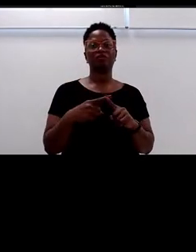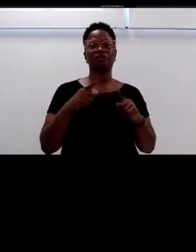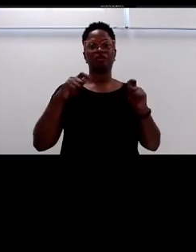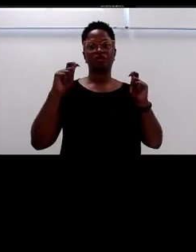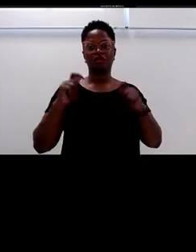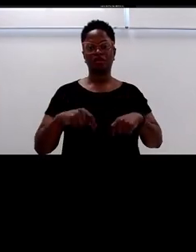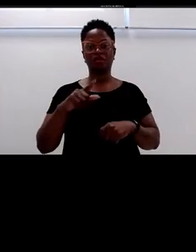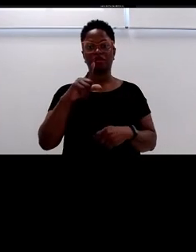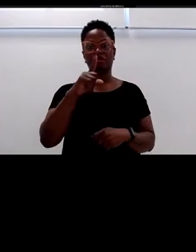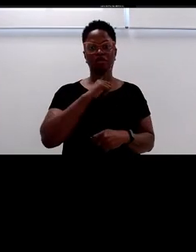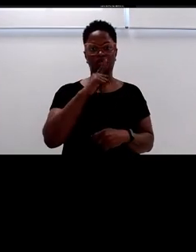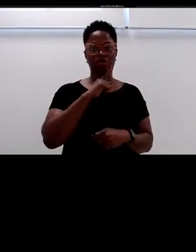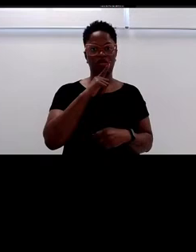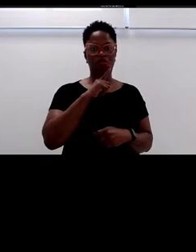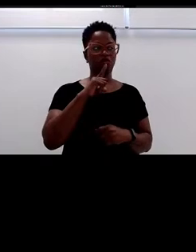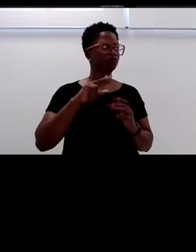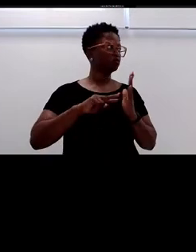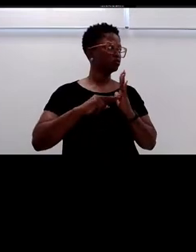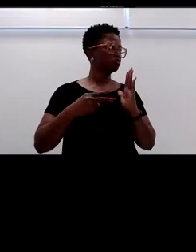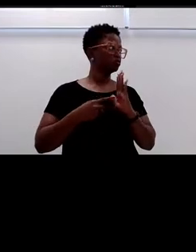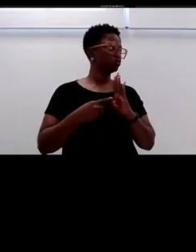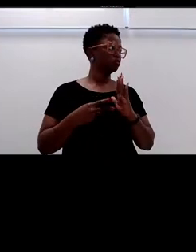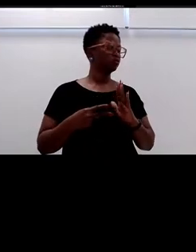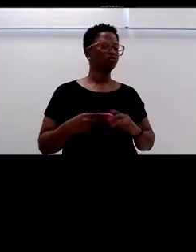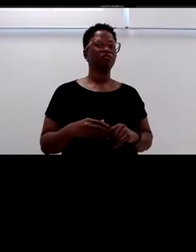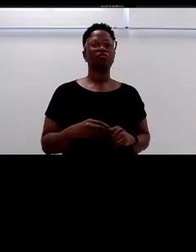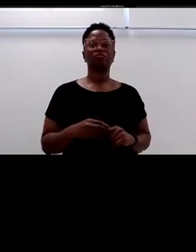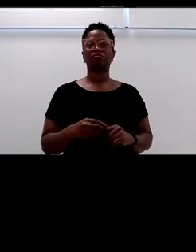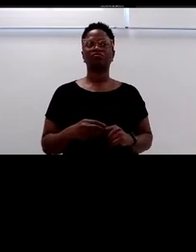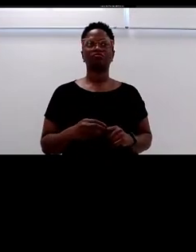que havia um significado mais profundo.